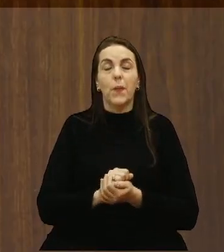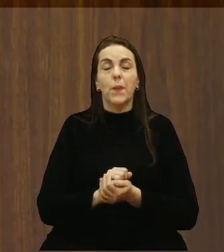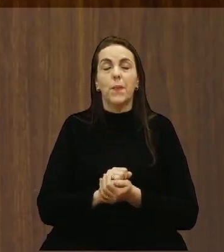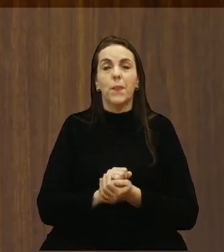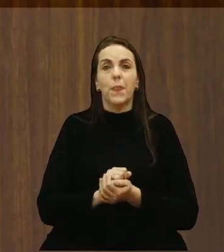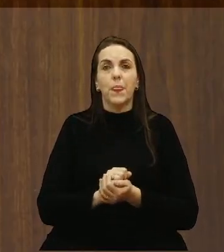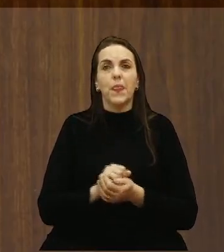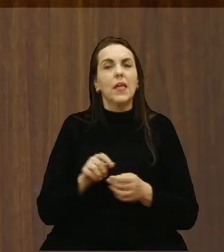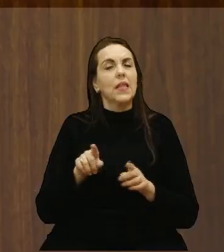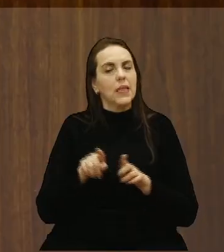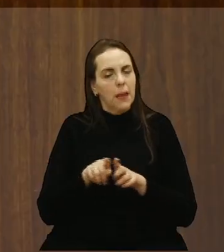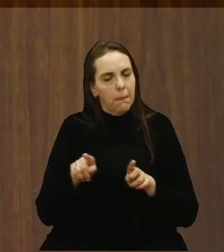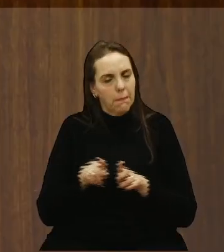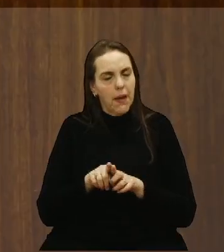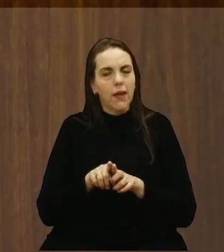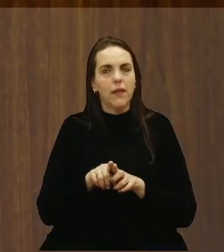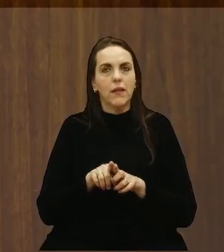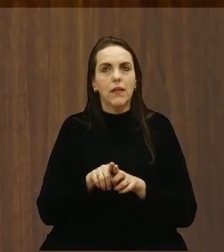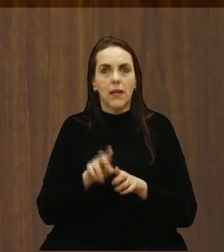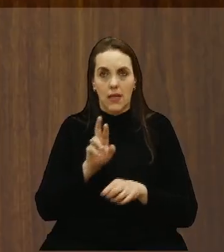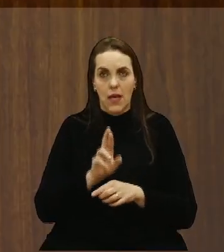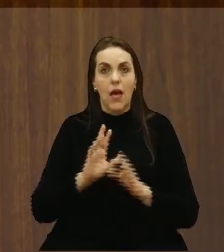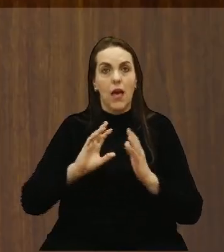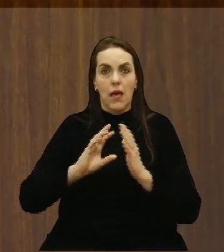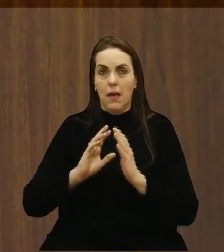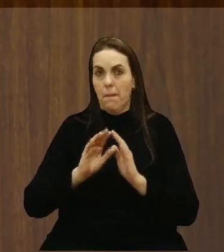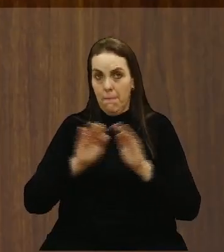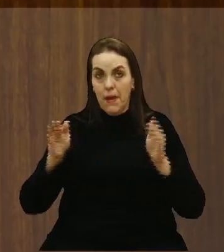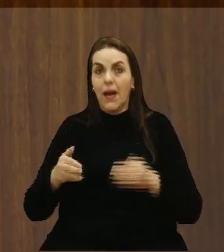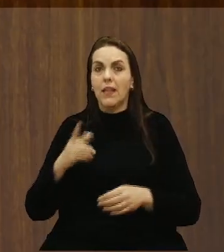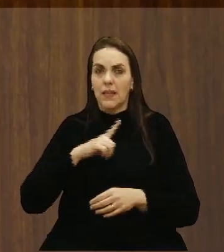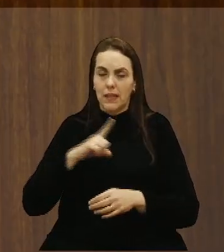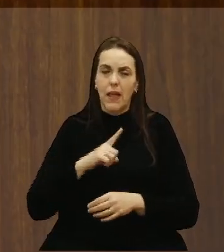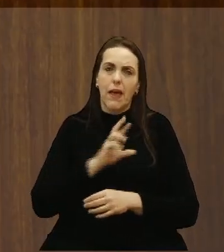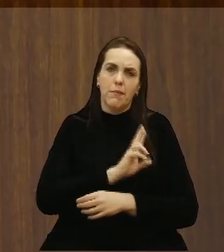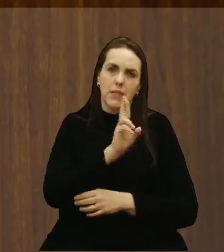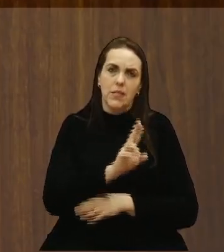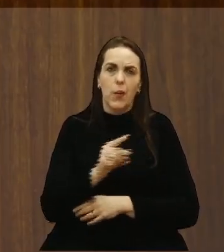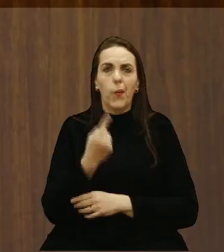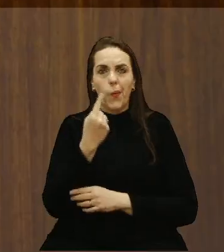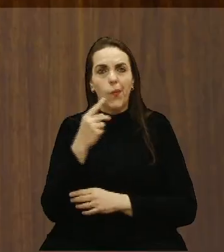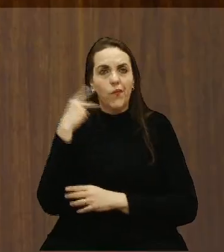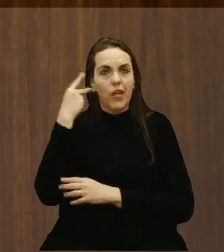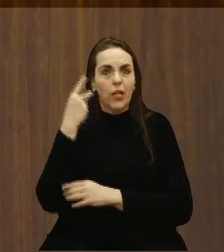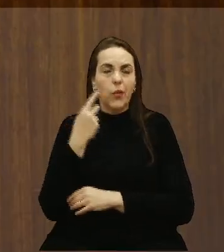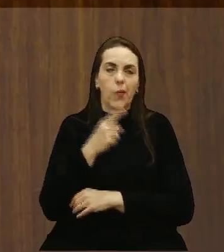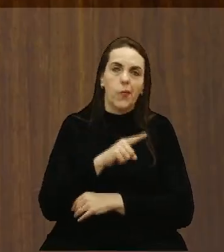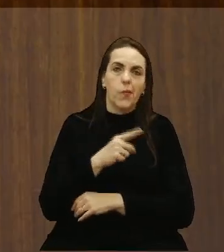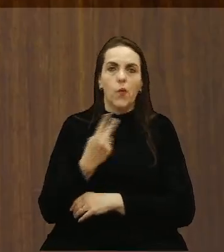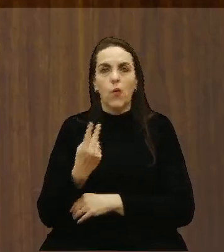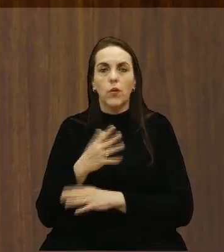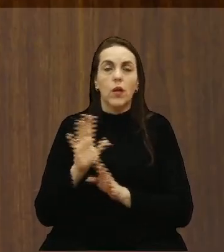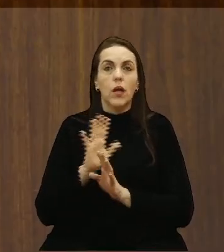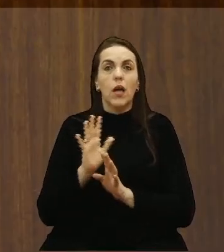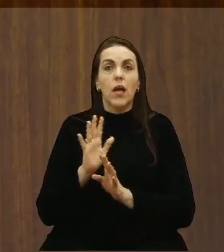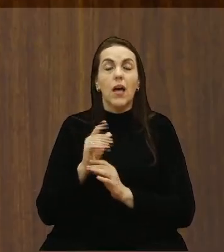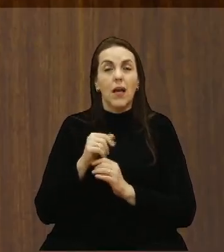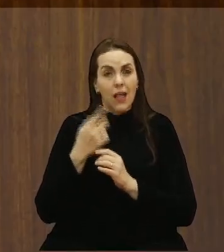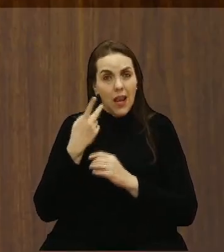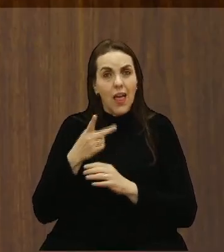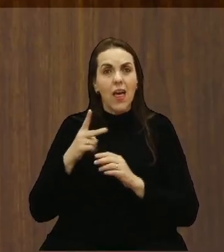e mesmo as que estão, através de uma vereadora, levem para lá a visão da